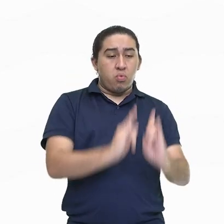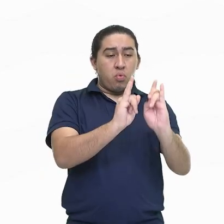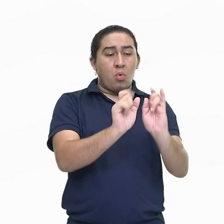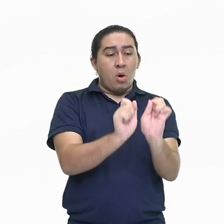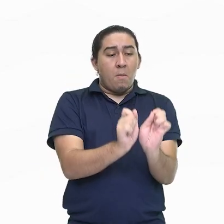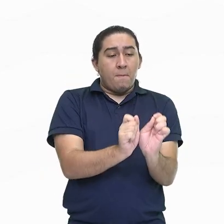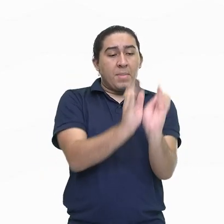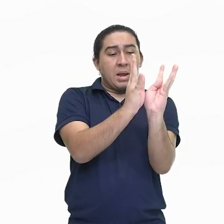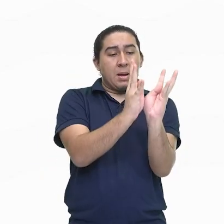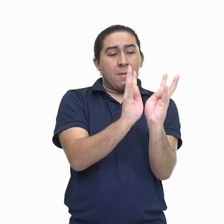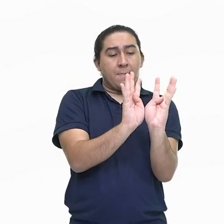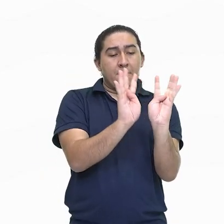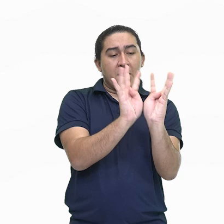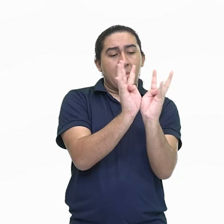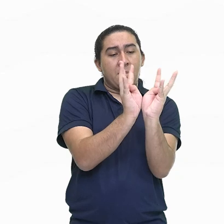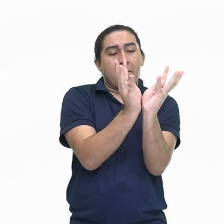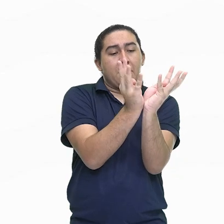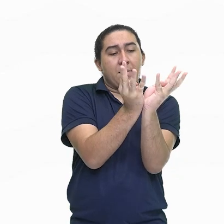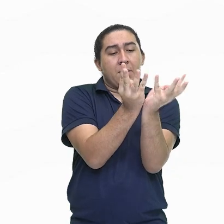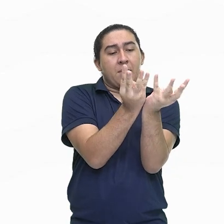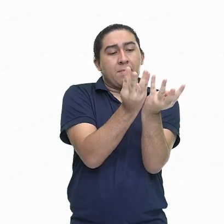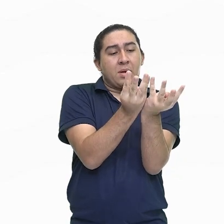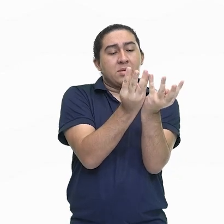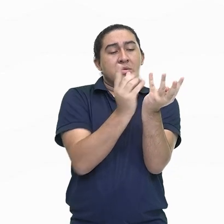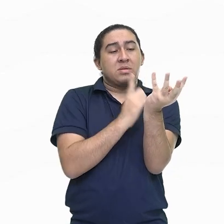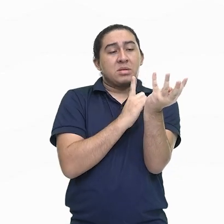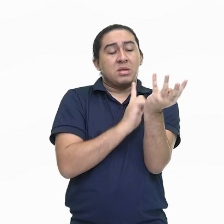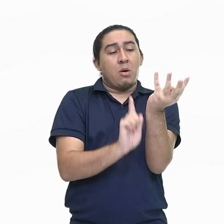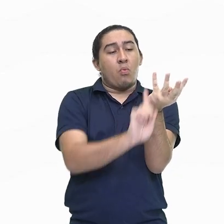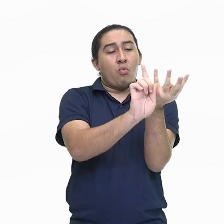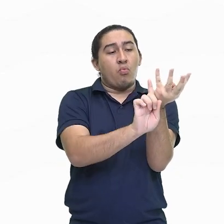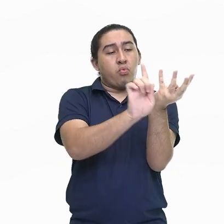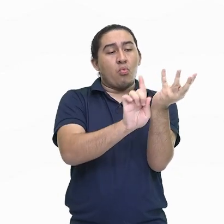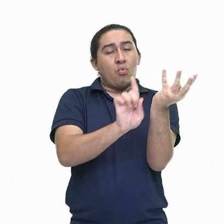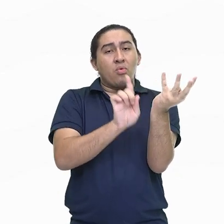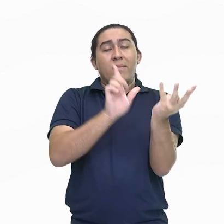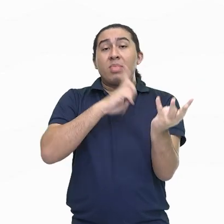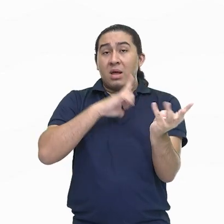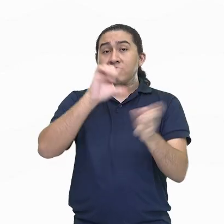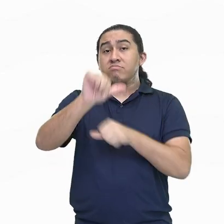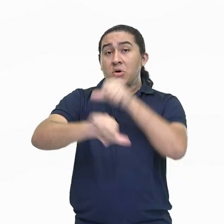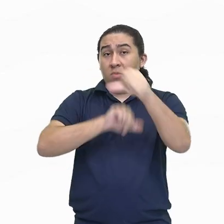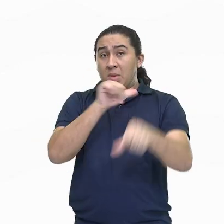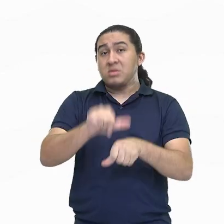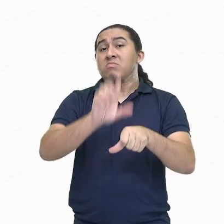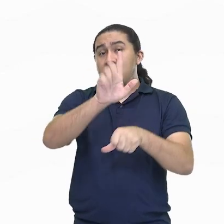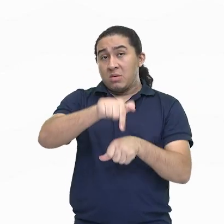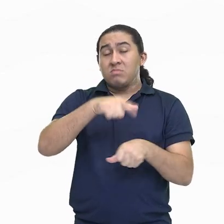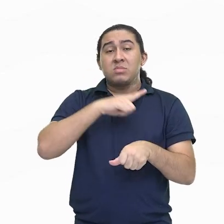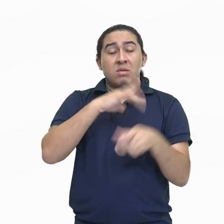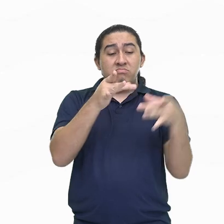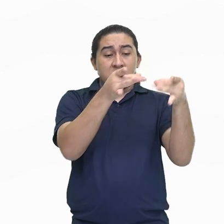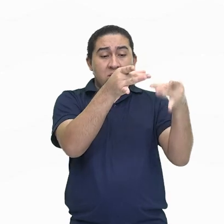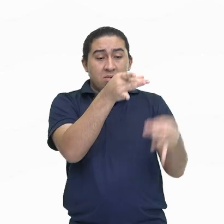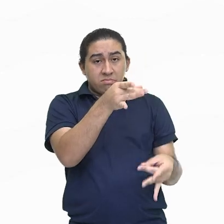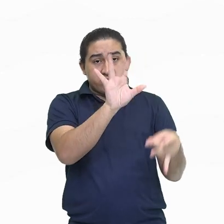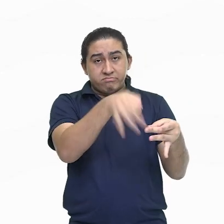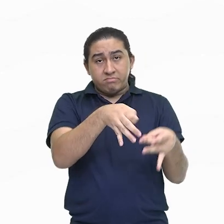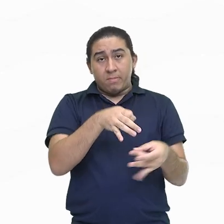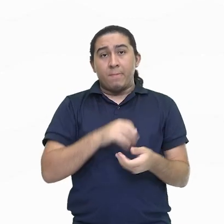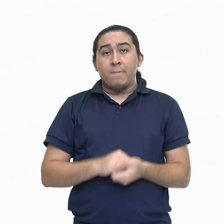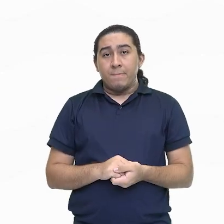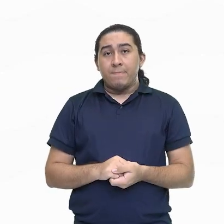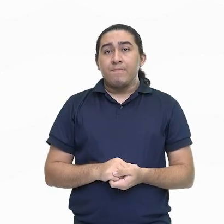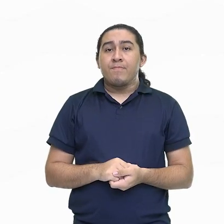um processo de transformação nessas colunas, né? Elas foram cada vez ficando mais ornamentadas. E